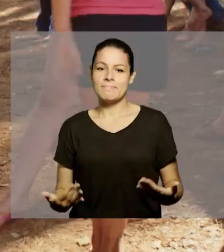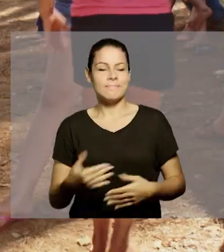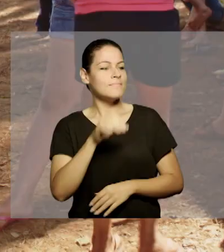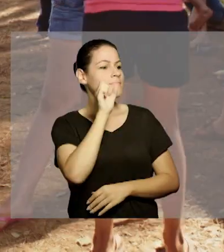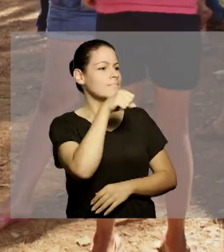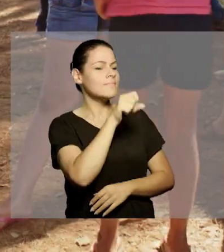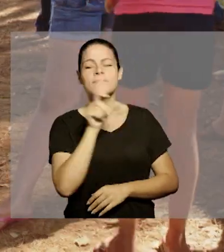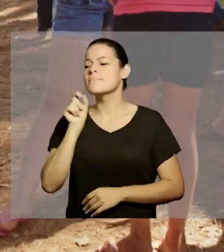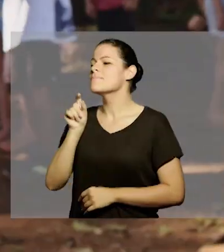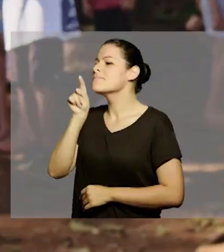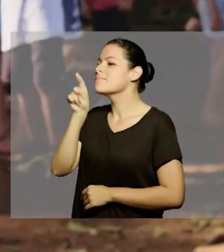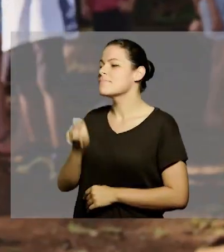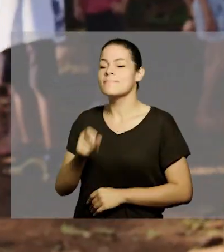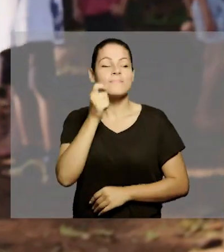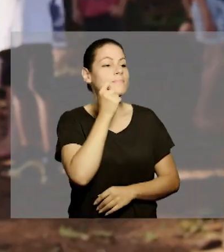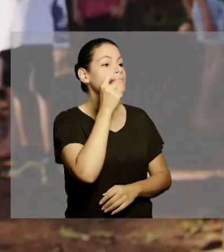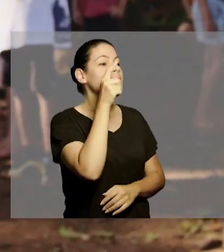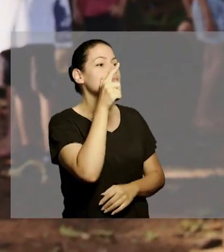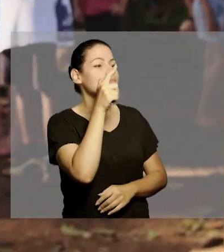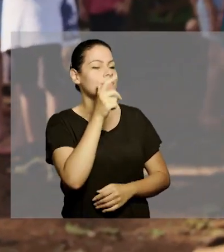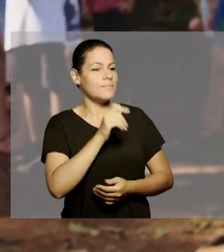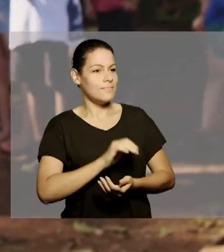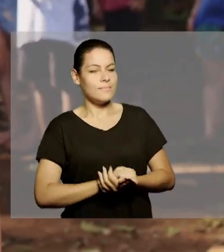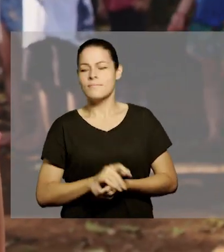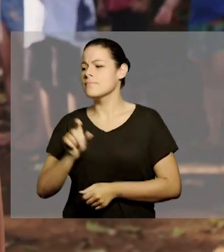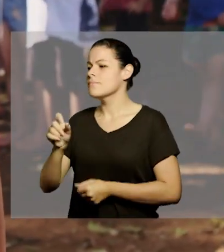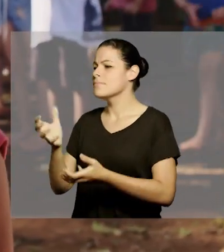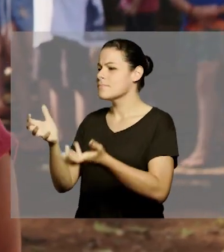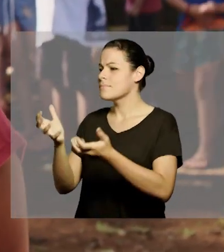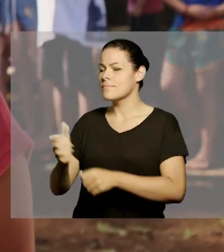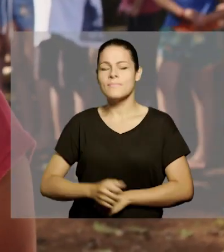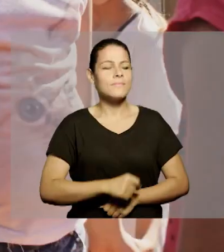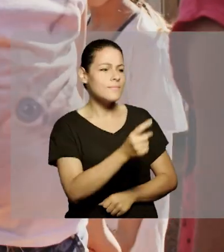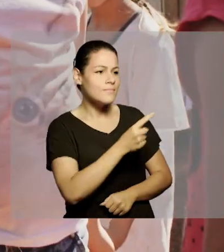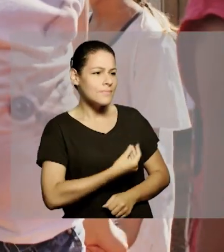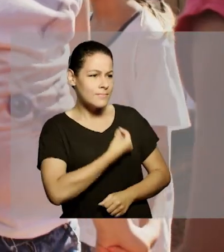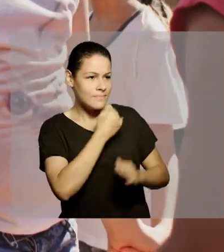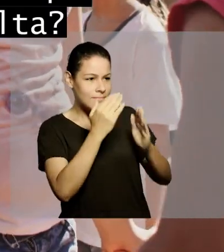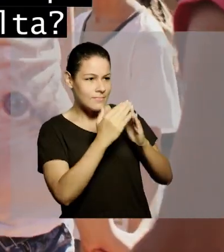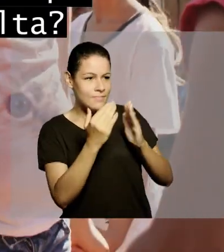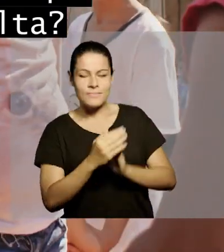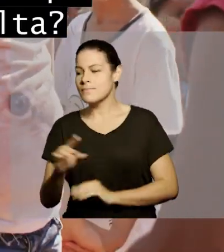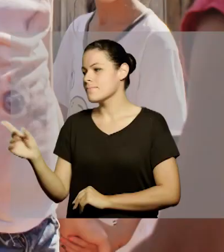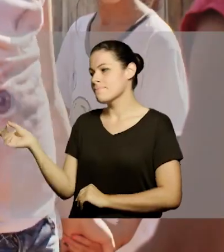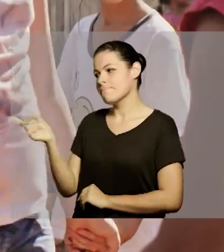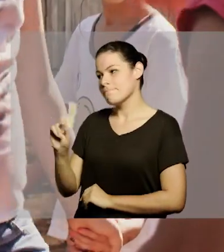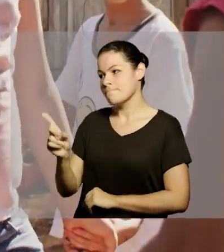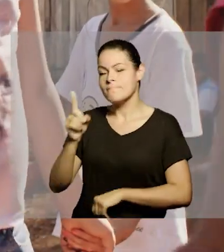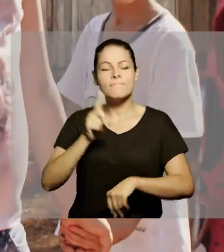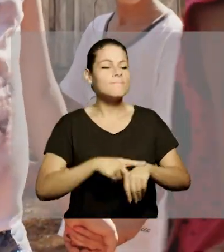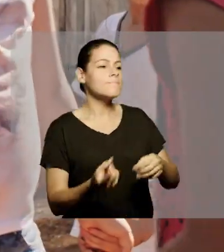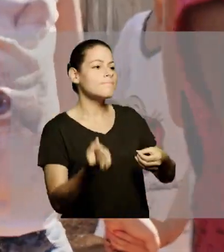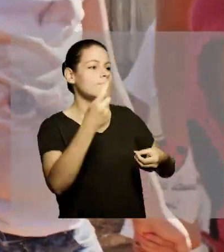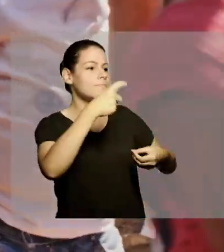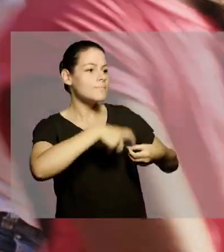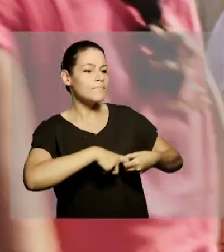meio-dia. Tac, tac, quem é? O gato. O que você quer? O rato tá em casa? Não. Quero que ele volte.